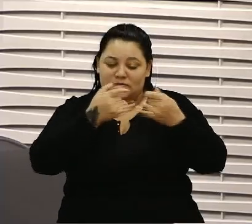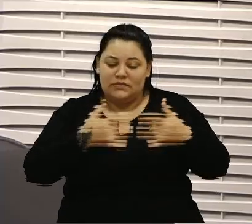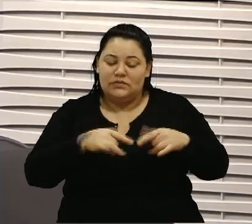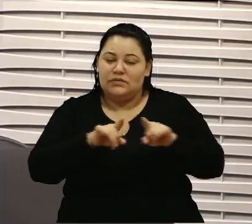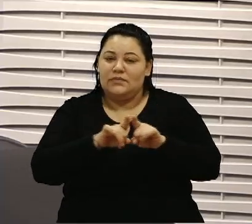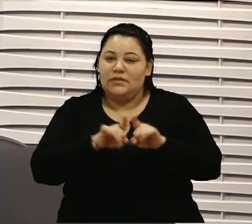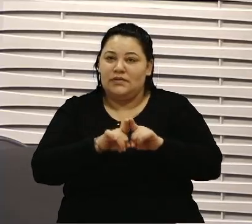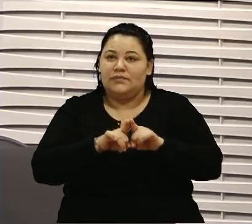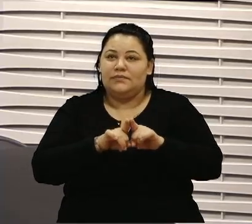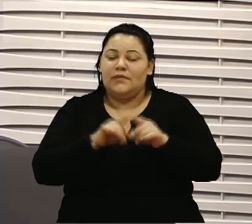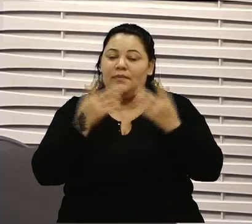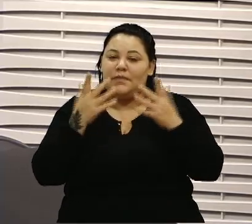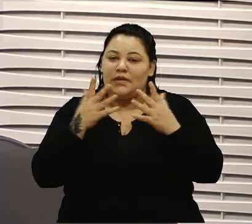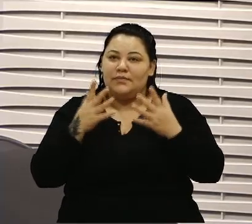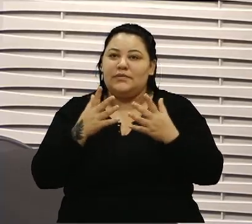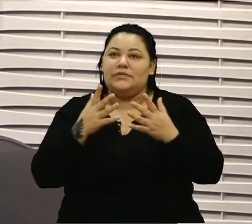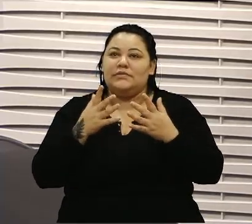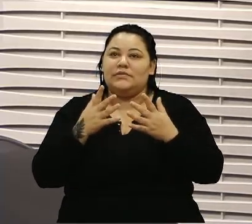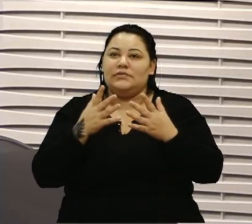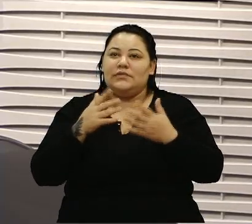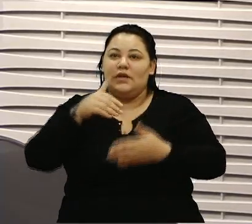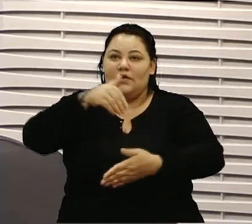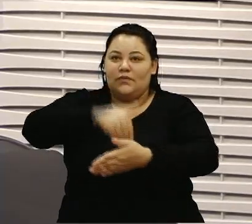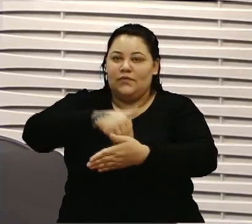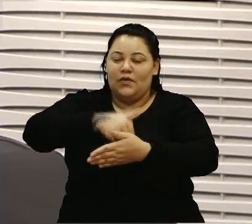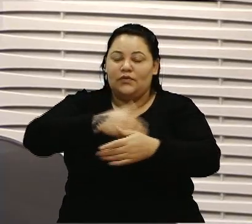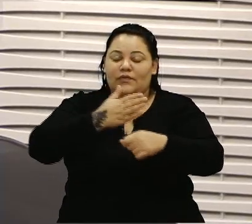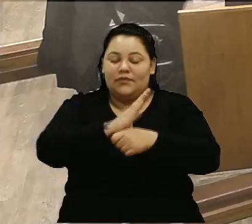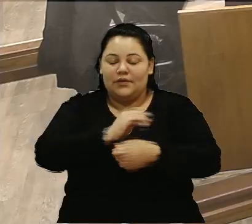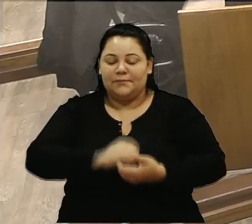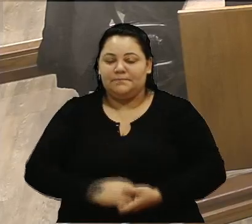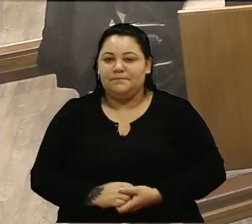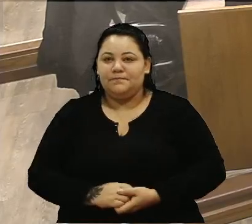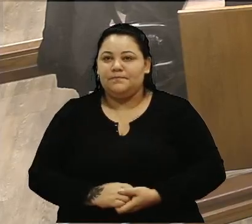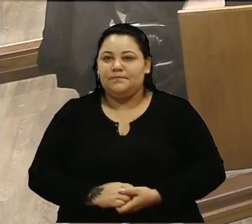Rose, parabéns e voto sim favorável a declarar o voto. Obrigado, vereador.